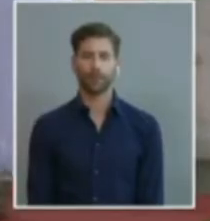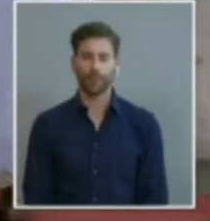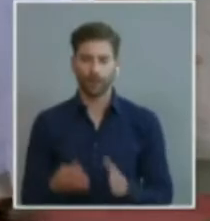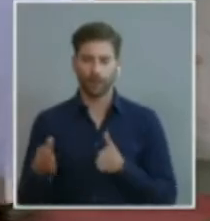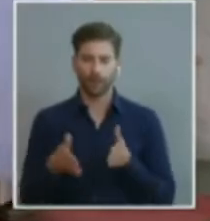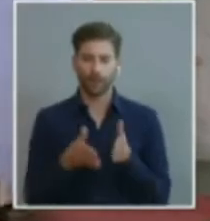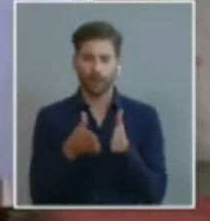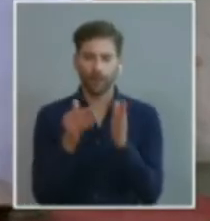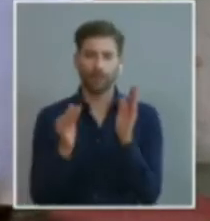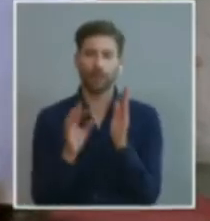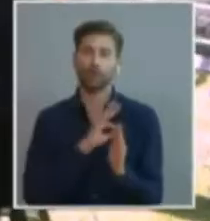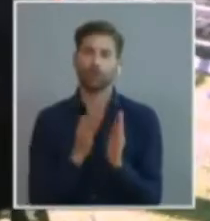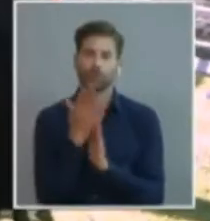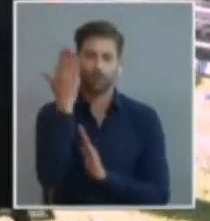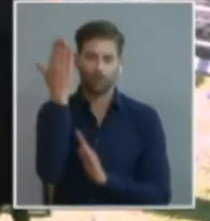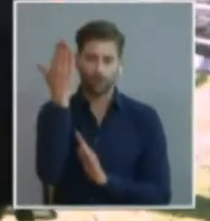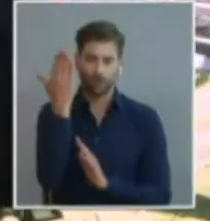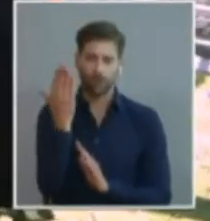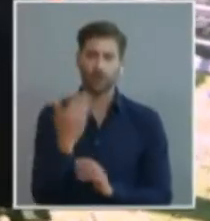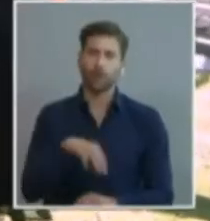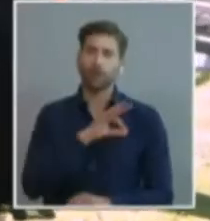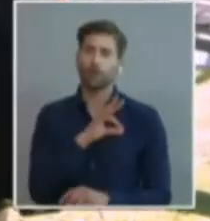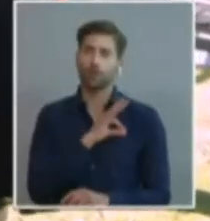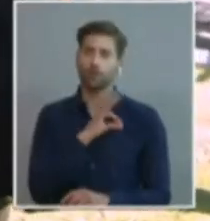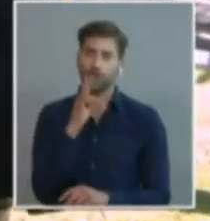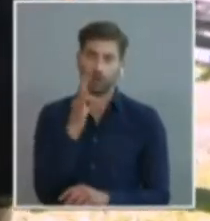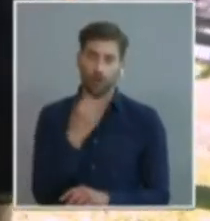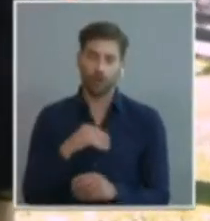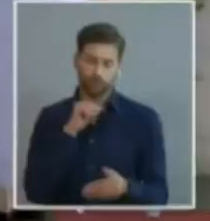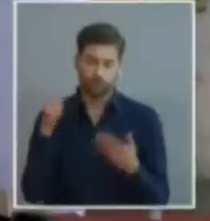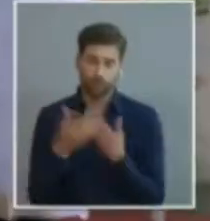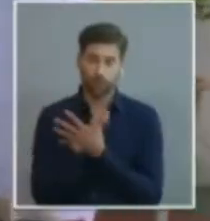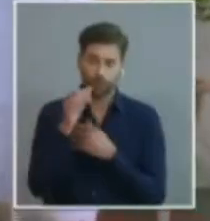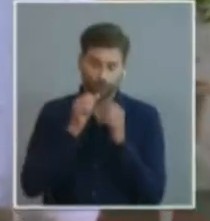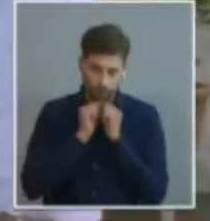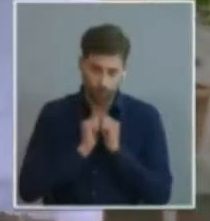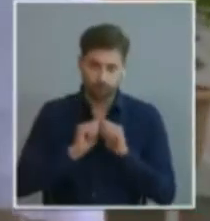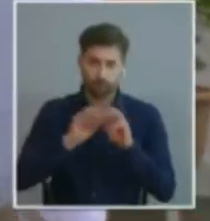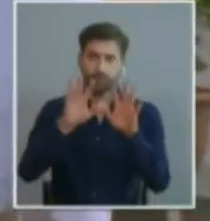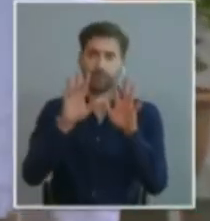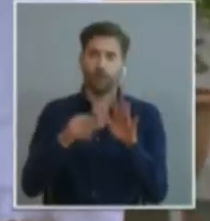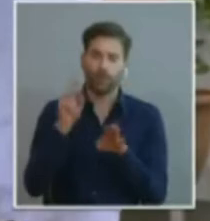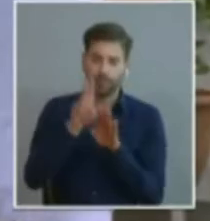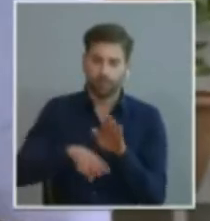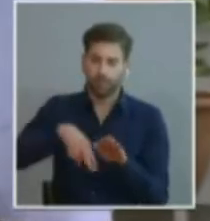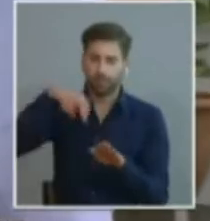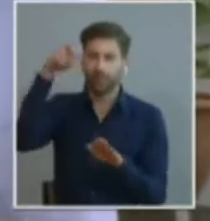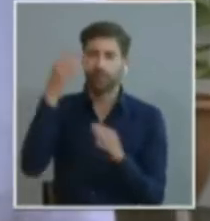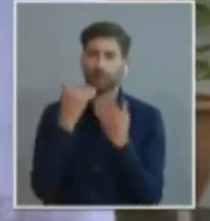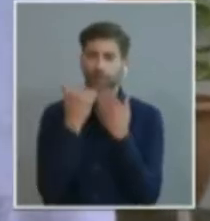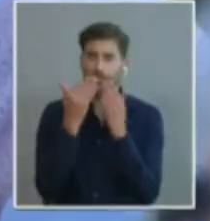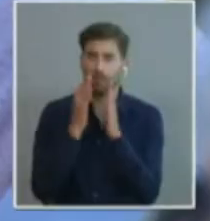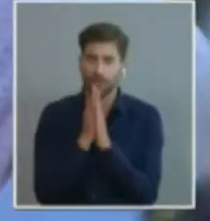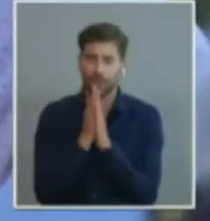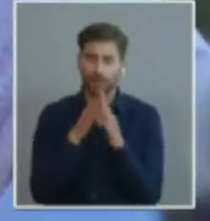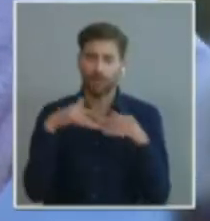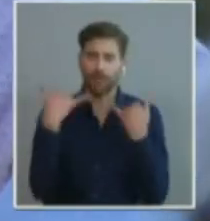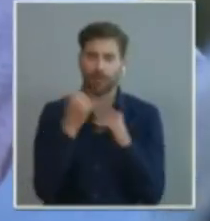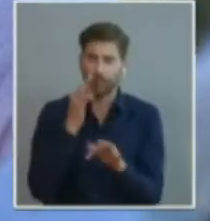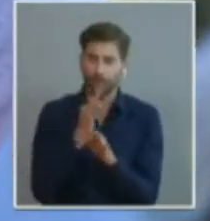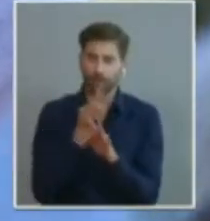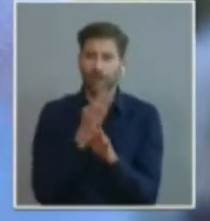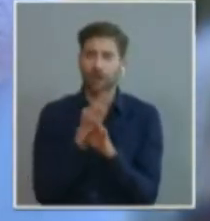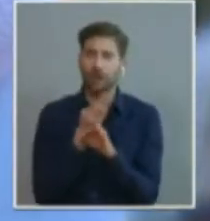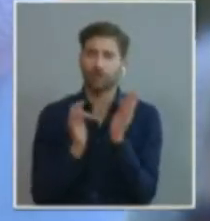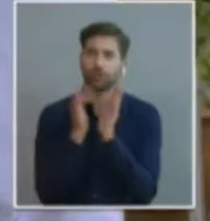Mistério da fé. Anunciamos, Senhor, a vossa morte. Proclamamos a vossa ressurreição. Vinde, Senhor